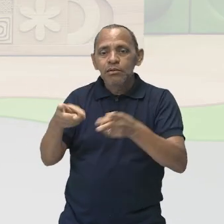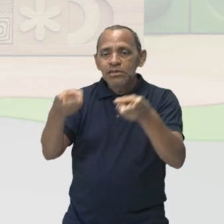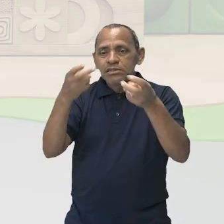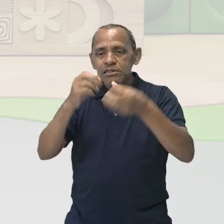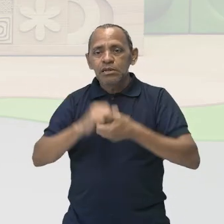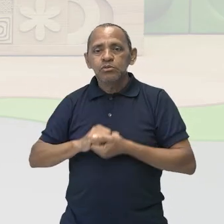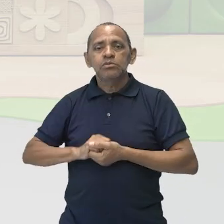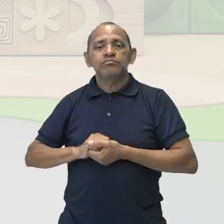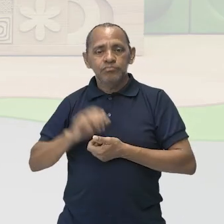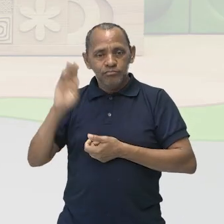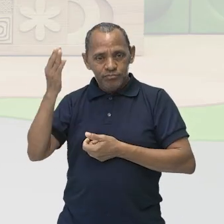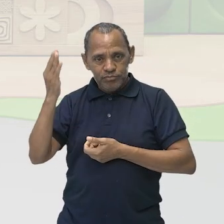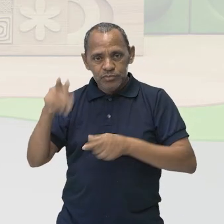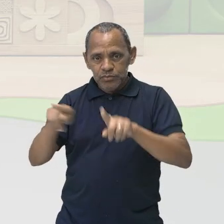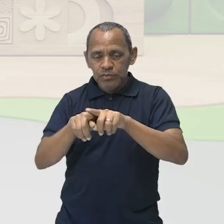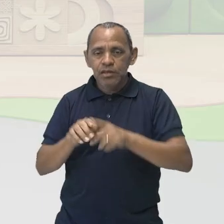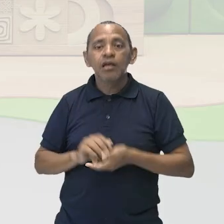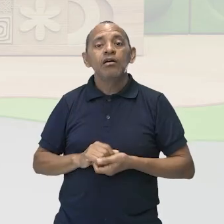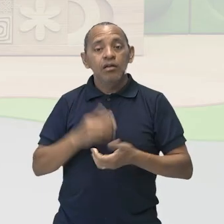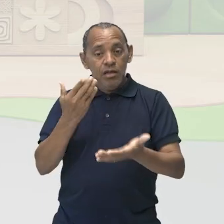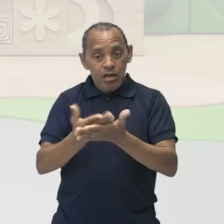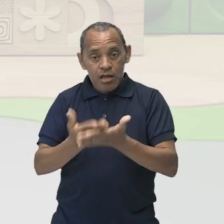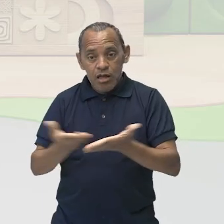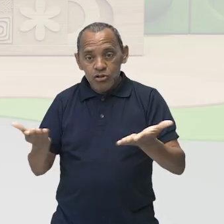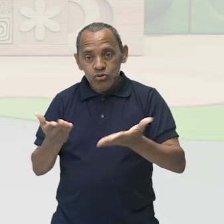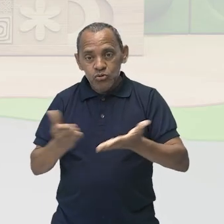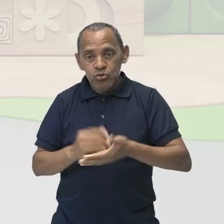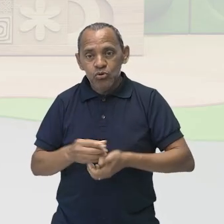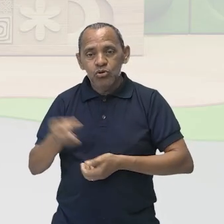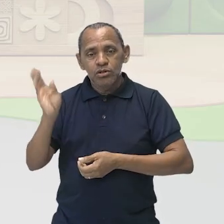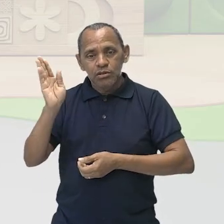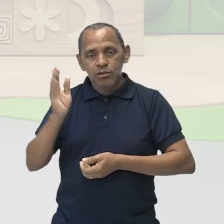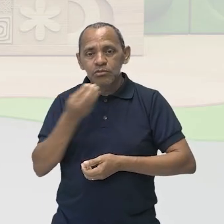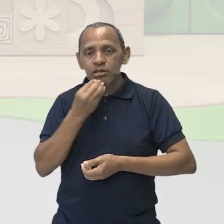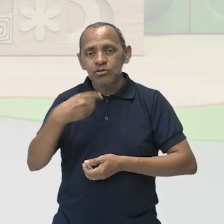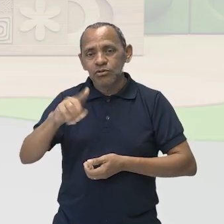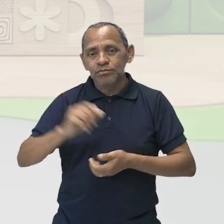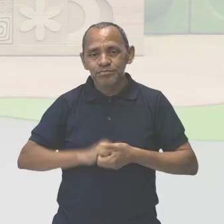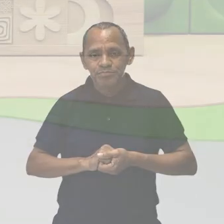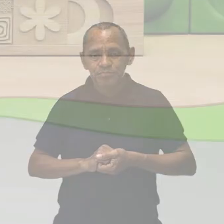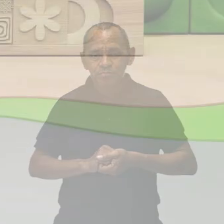à nossa biologia. Bem, então essa foi a nossa aula de hoje. Até uma próxima.